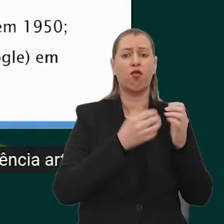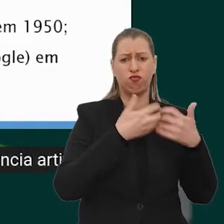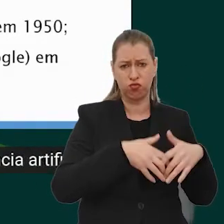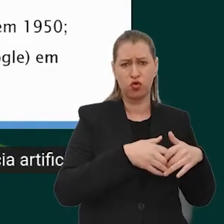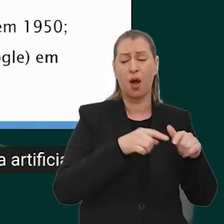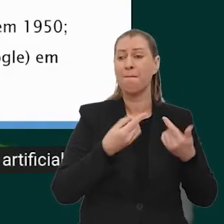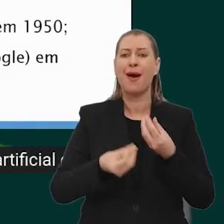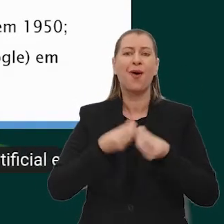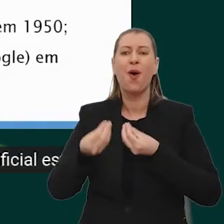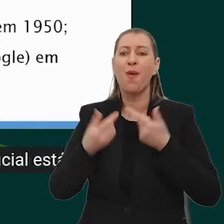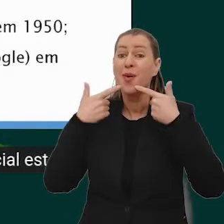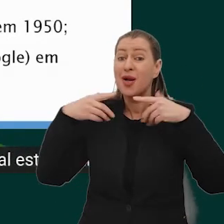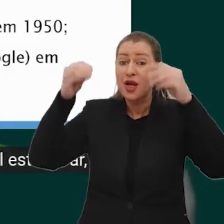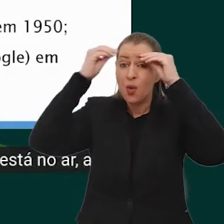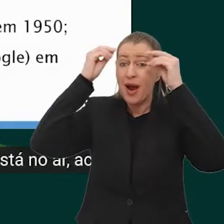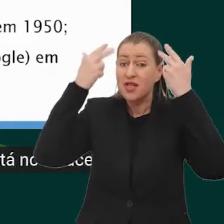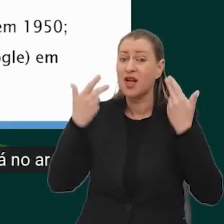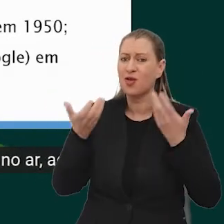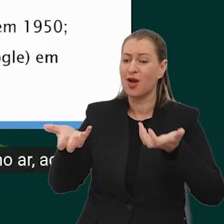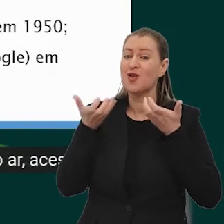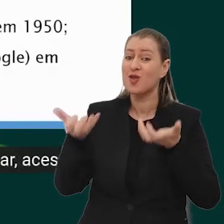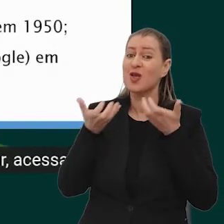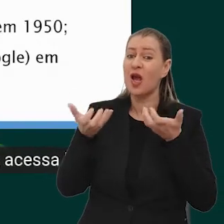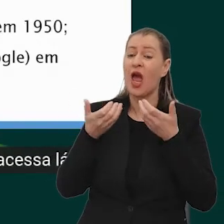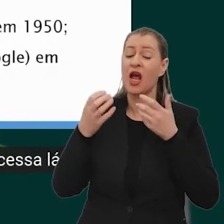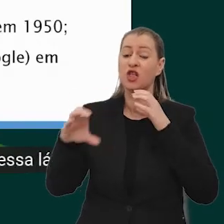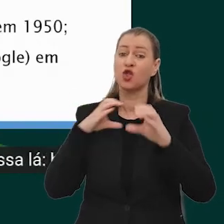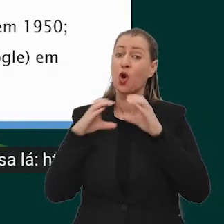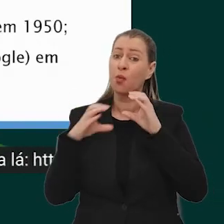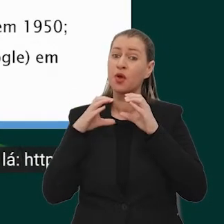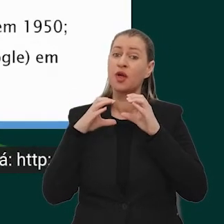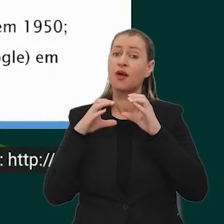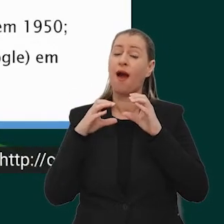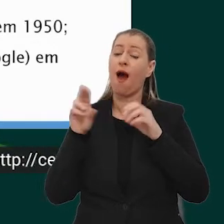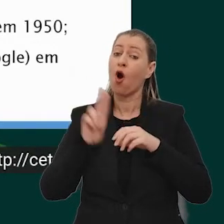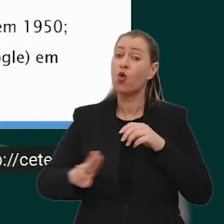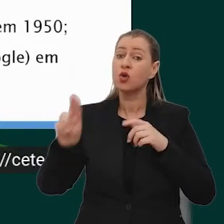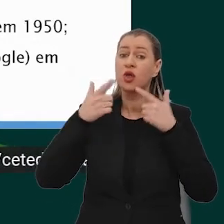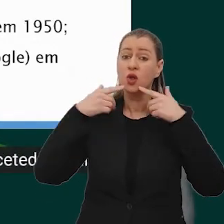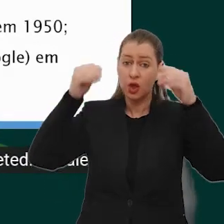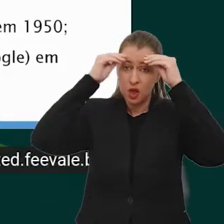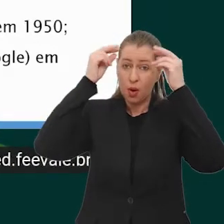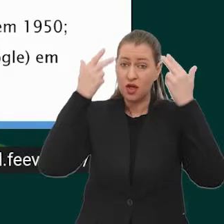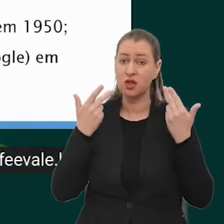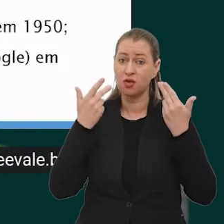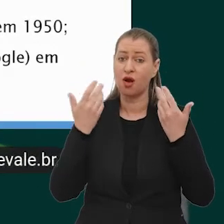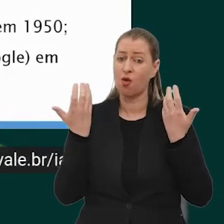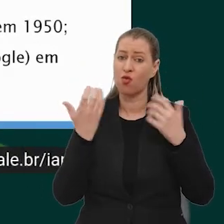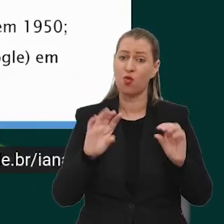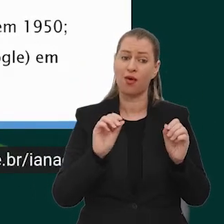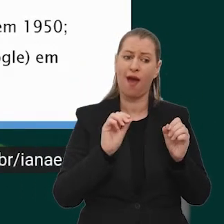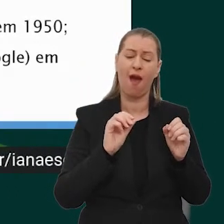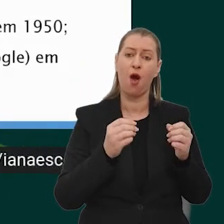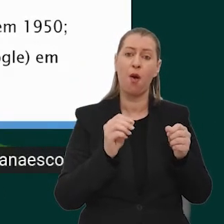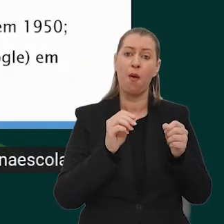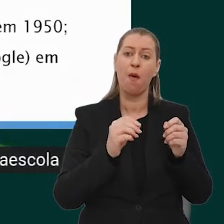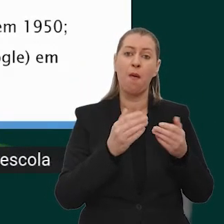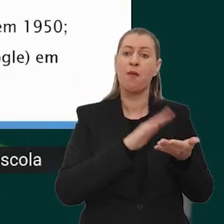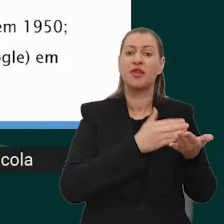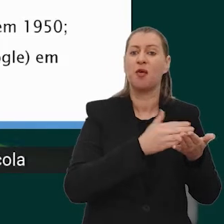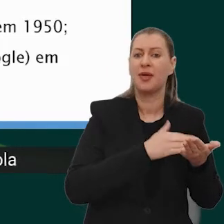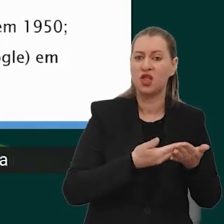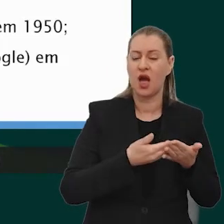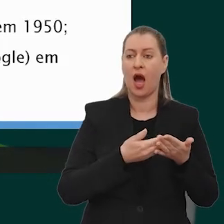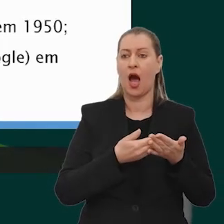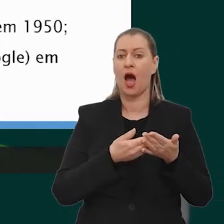poder se comunicar com o computador sem que a gente tenha que ter um intermediário. A gente não precisa ter um estudo prévio. Eu não preciso estudar o que o computador vai